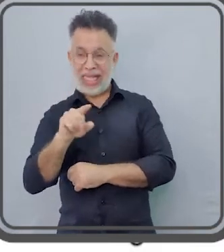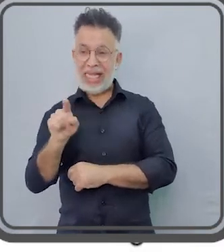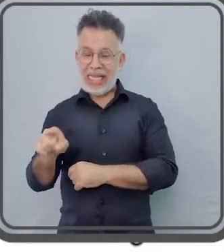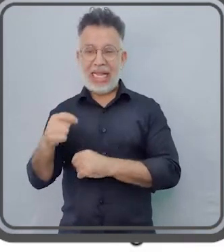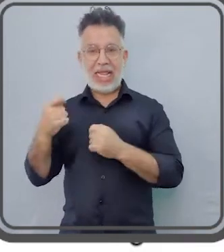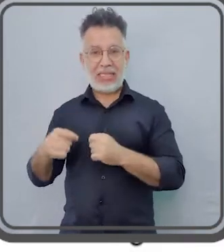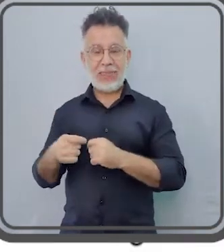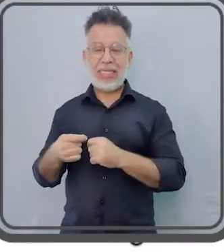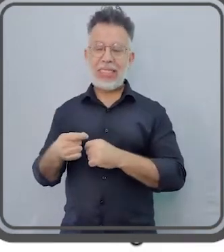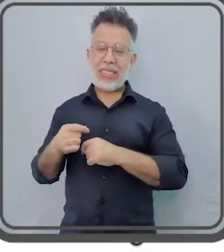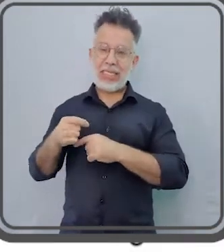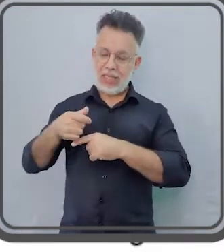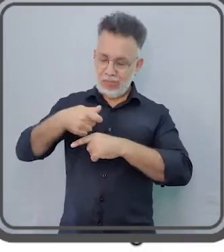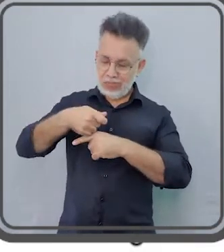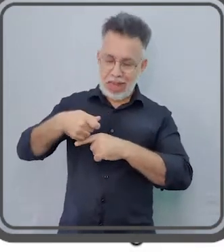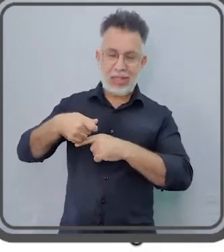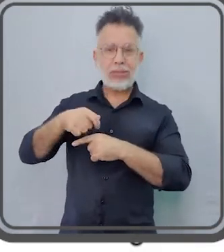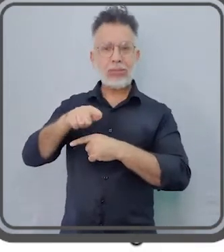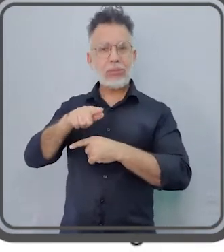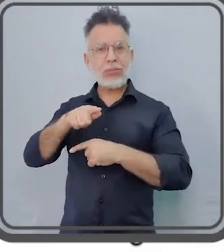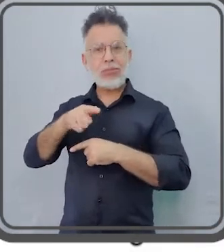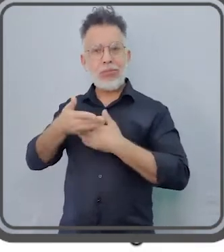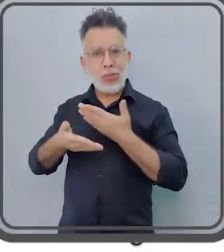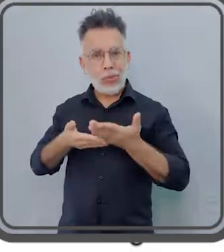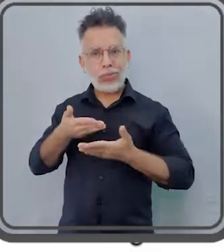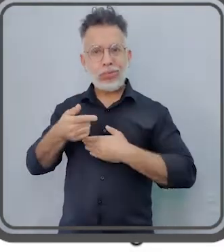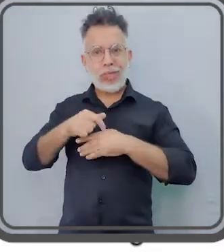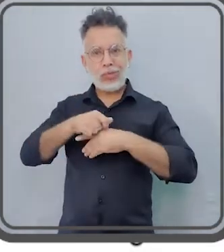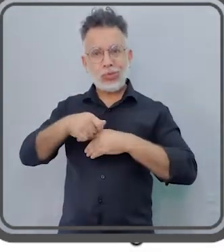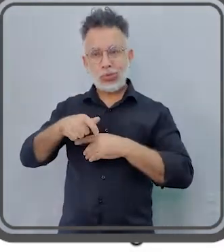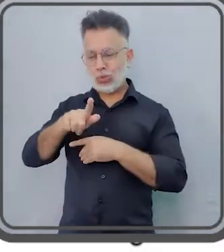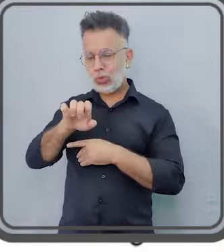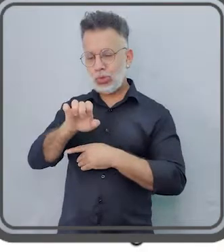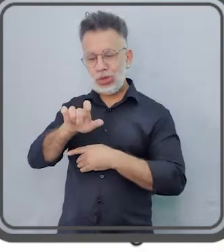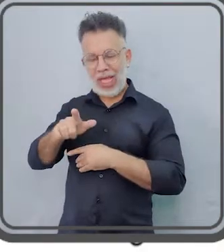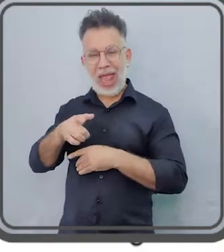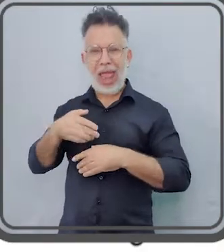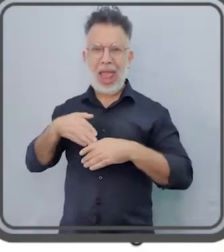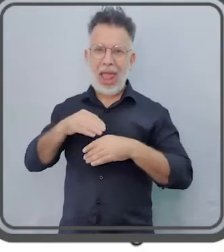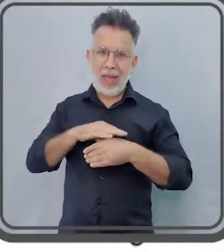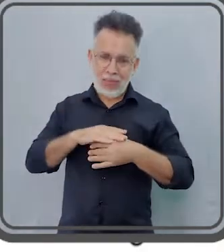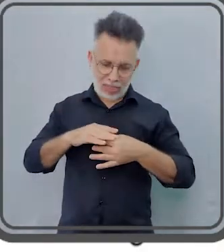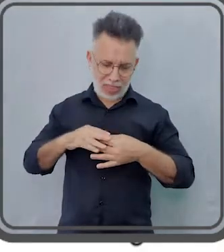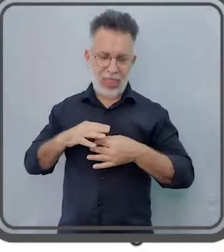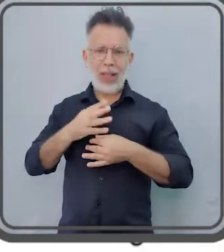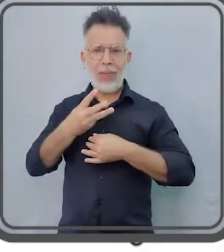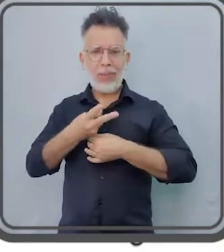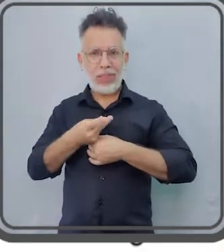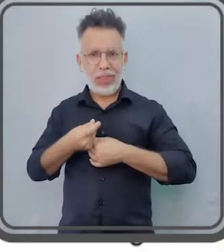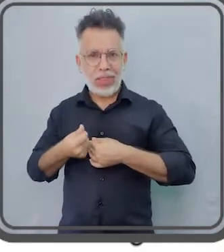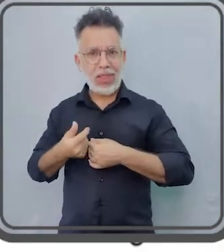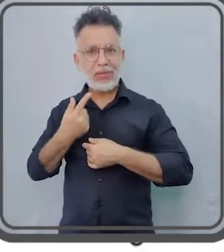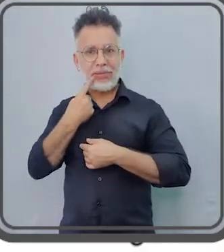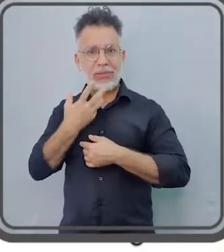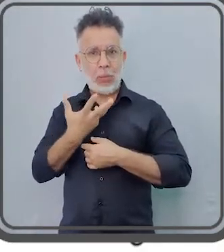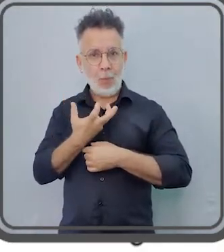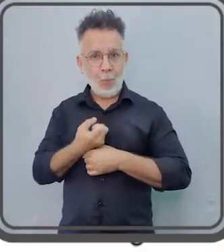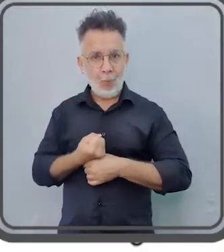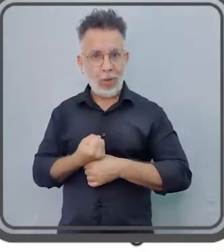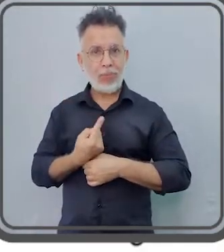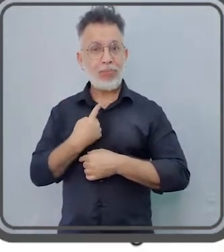um lubrificante de maneira muito forte, porque é um tratamento muito invasivo, é um tratamento que tende a ressecar a pele, isso tem por